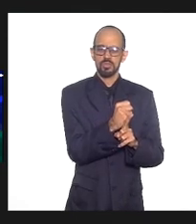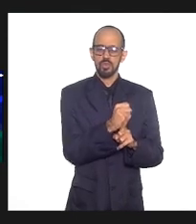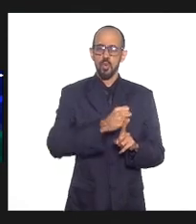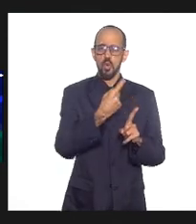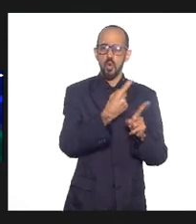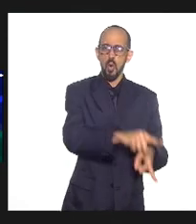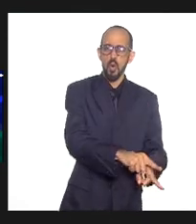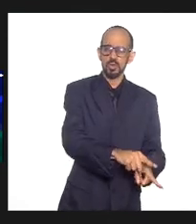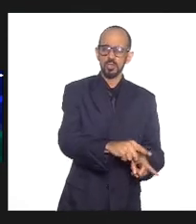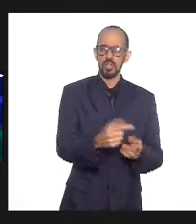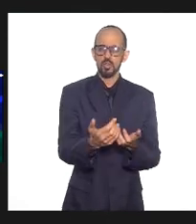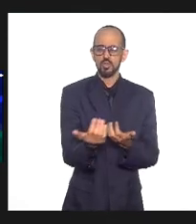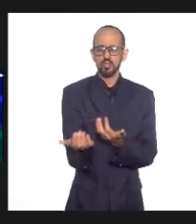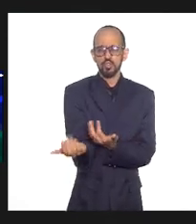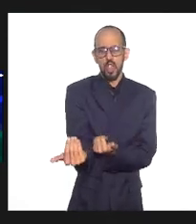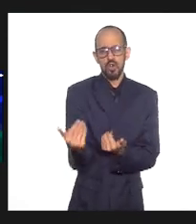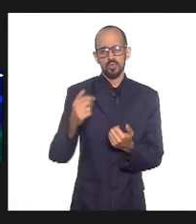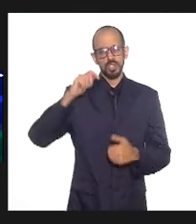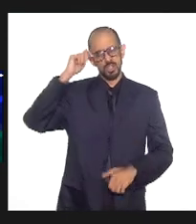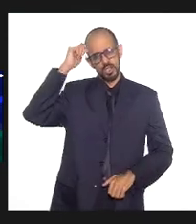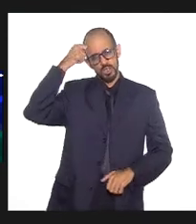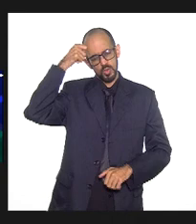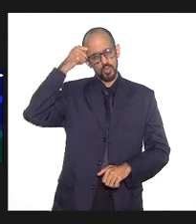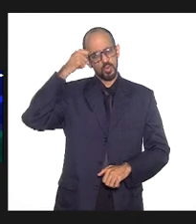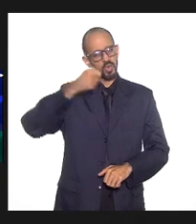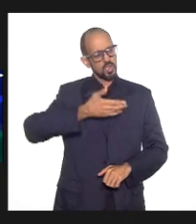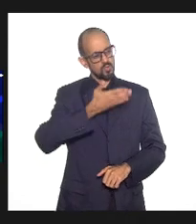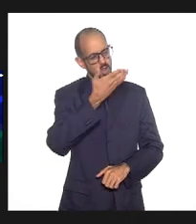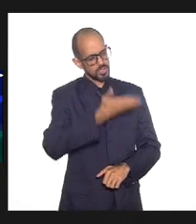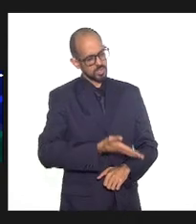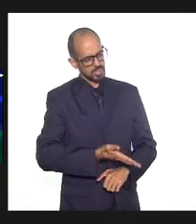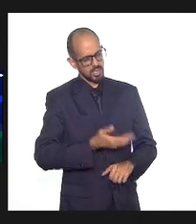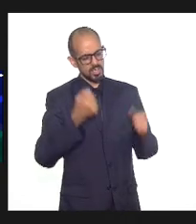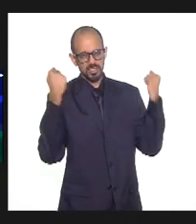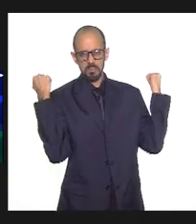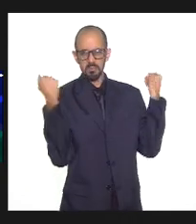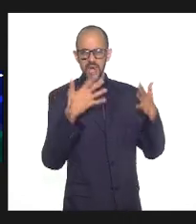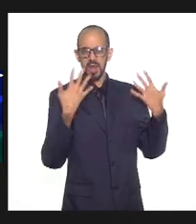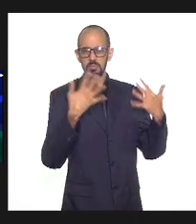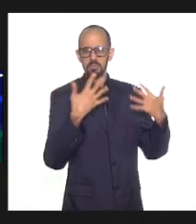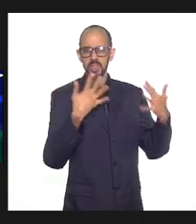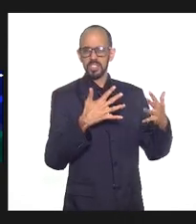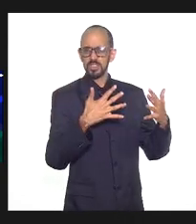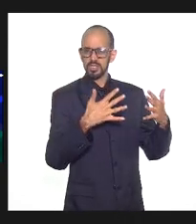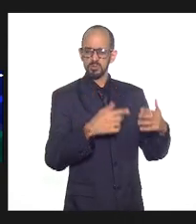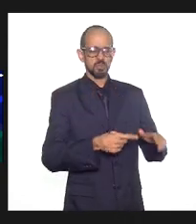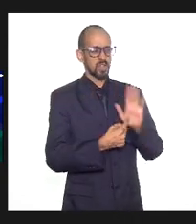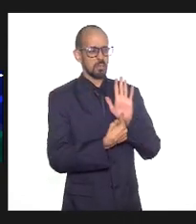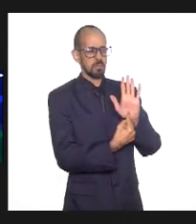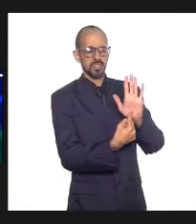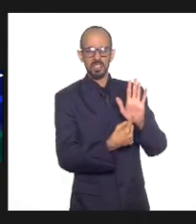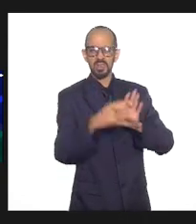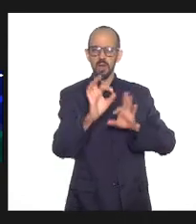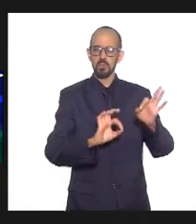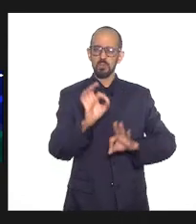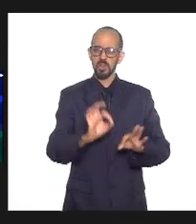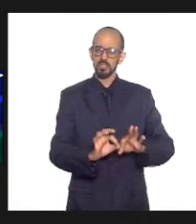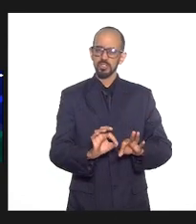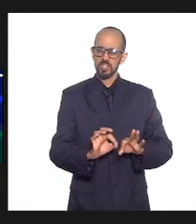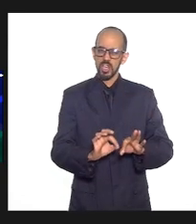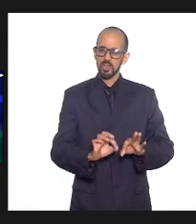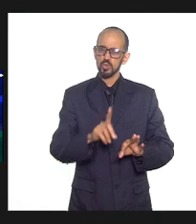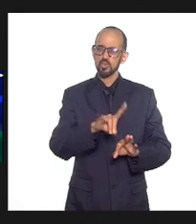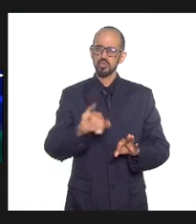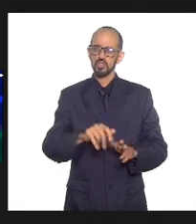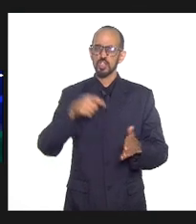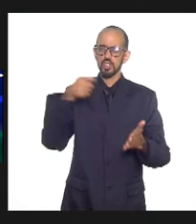contra a nossa juventude negra e Vossa Excelência está de parabéns por apresentar um projeto que cria um dia de